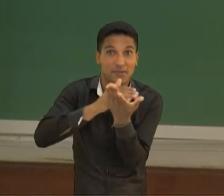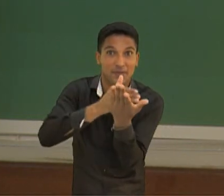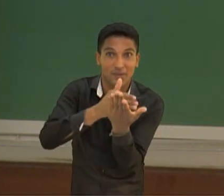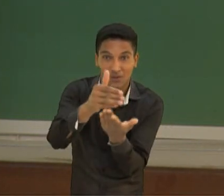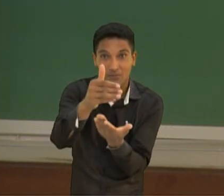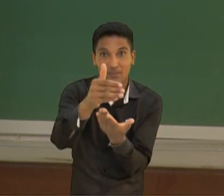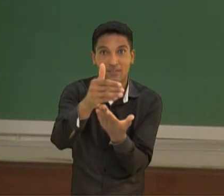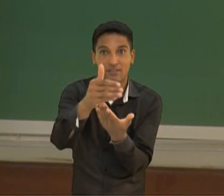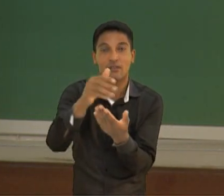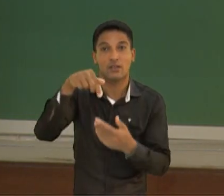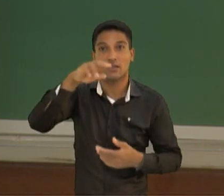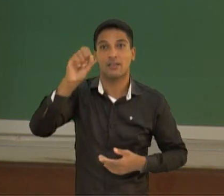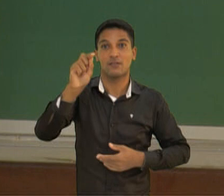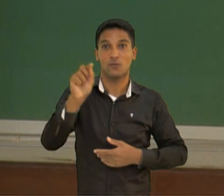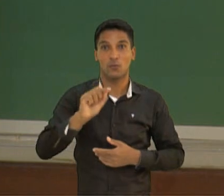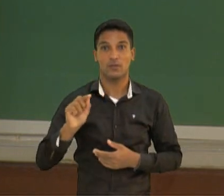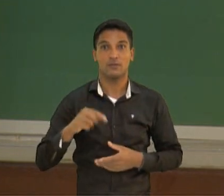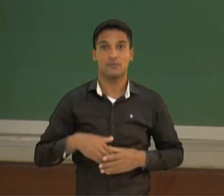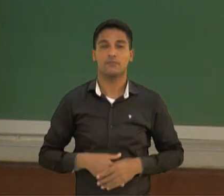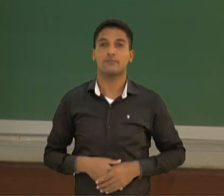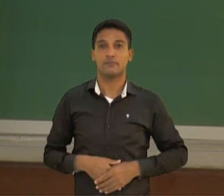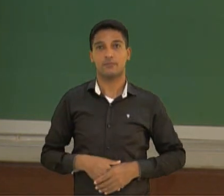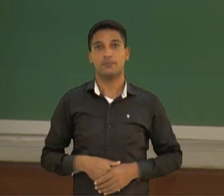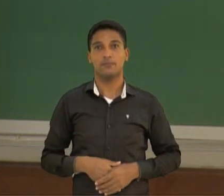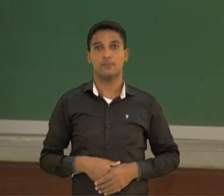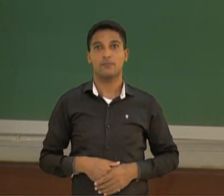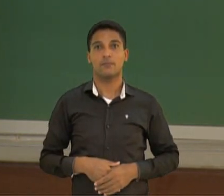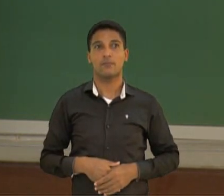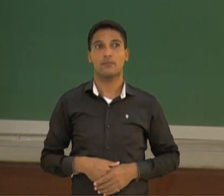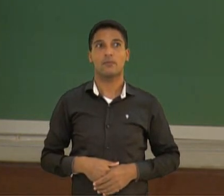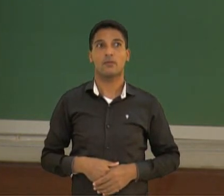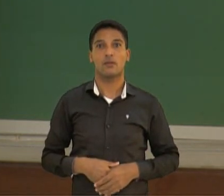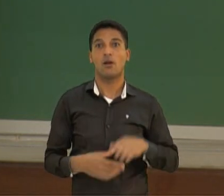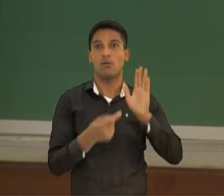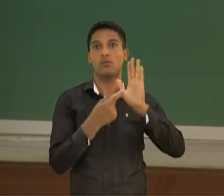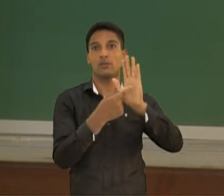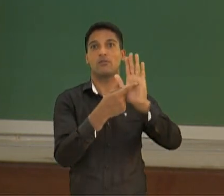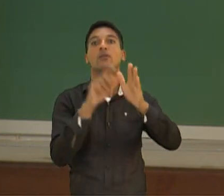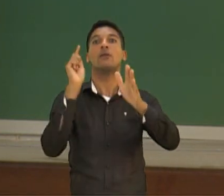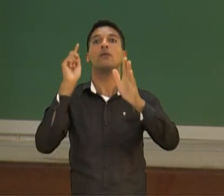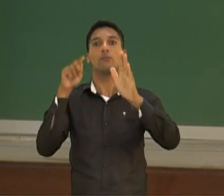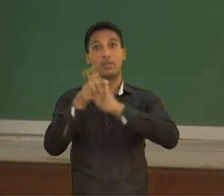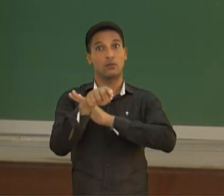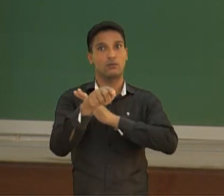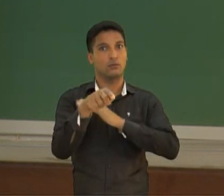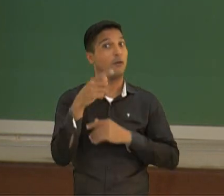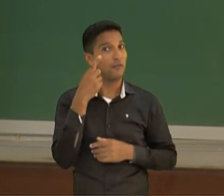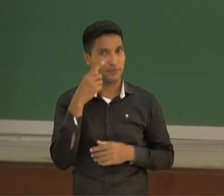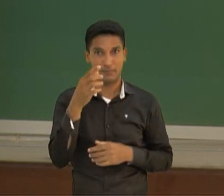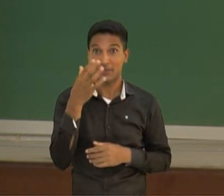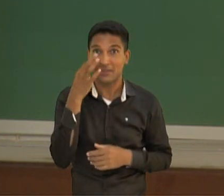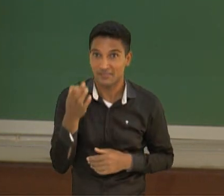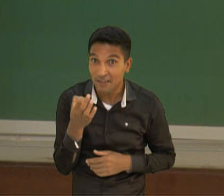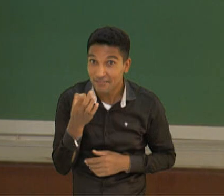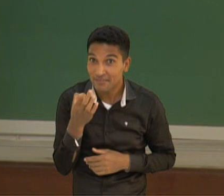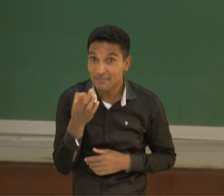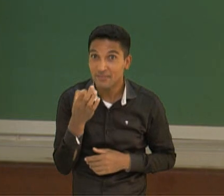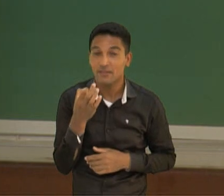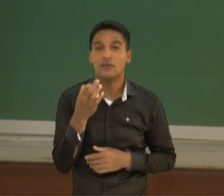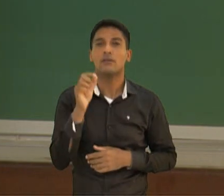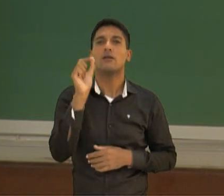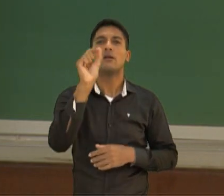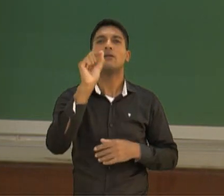sessões dos quizzes, gente. Olha só, eu trouxe aqui para vocês uma pergunta, quero ver se vocês prestaram atenção. Vamos lá? Olha lá, o que são